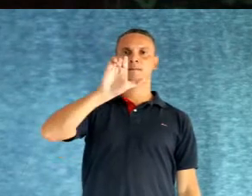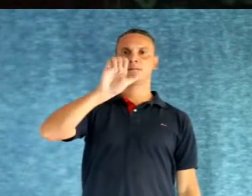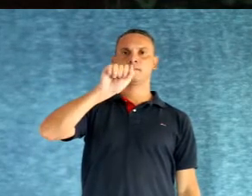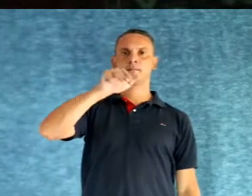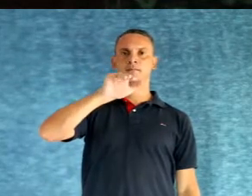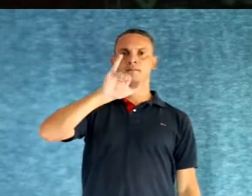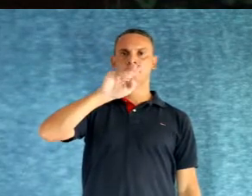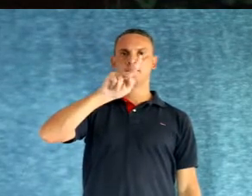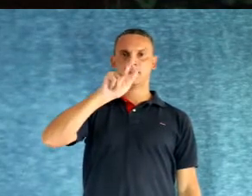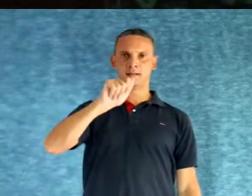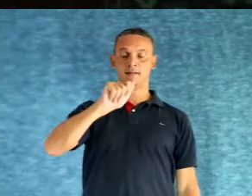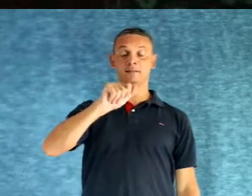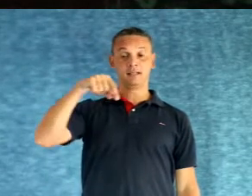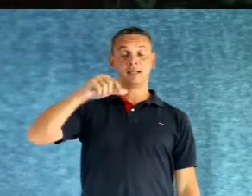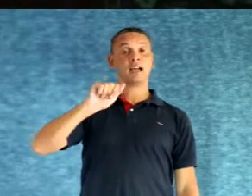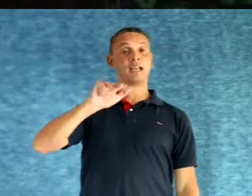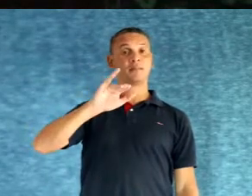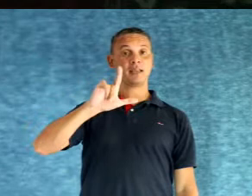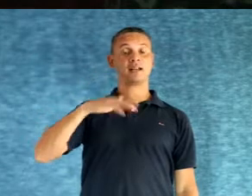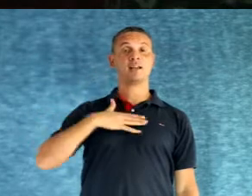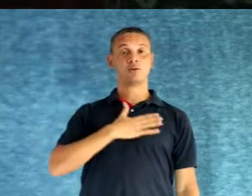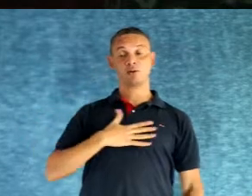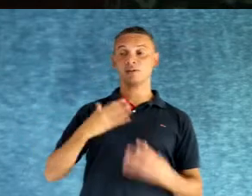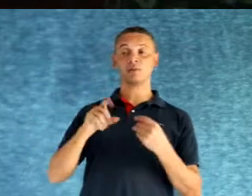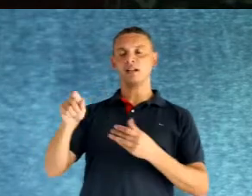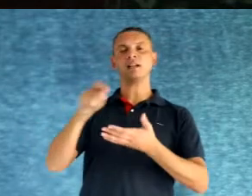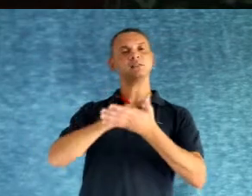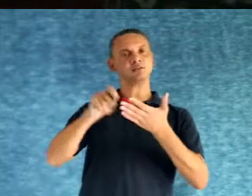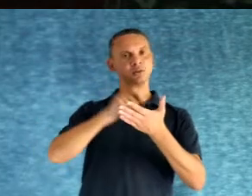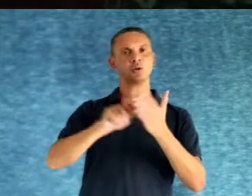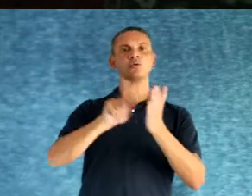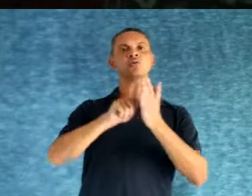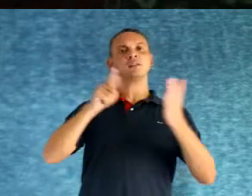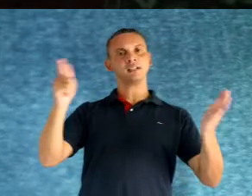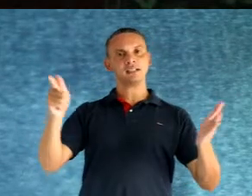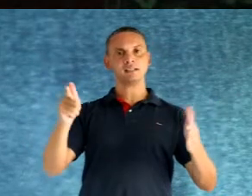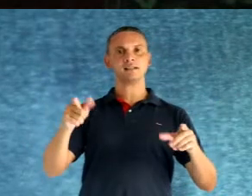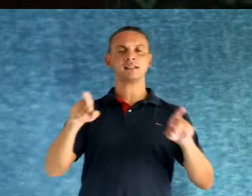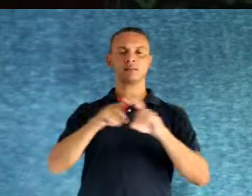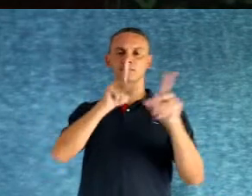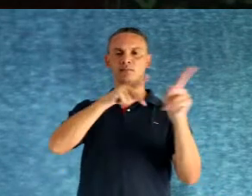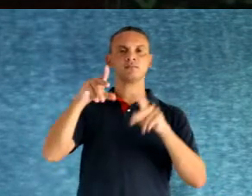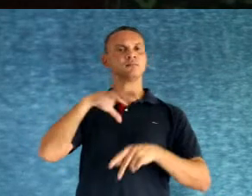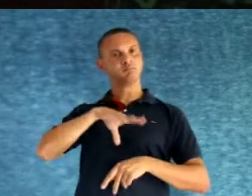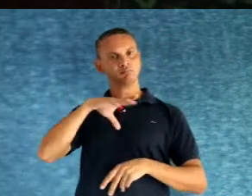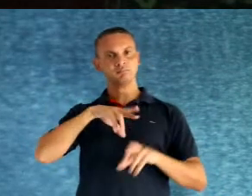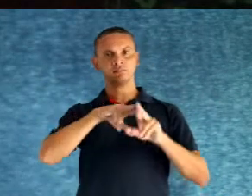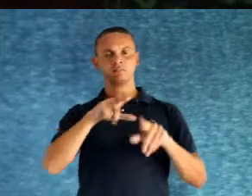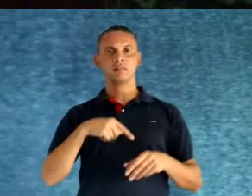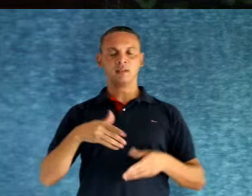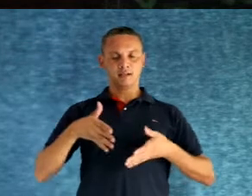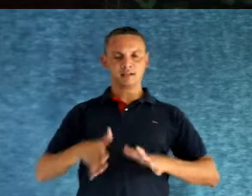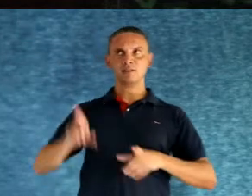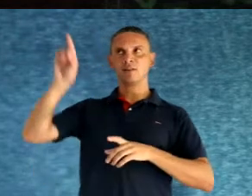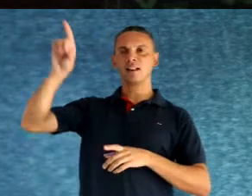preza muito. Escritor, jornalista, professor de literatura brasileira e de língua portuguesa, nasceu em Fortaleza, no estado